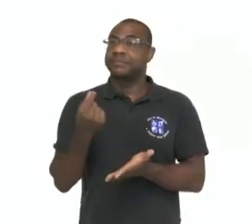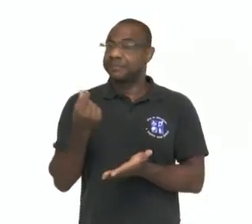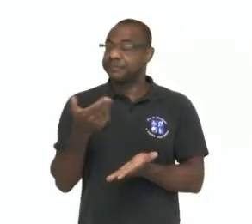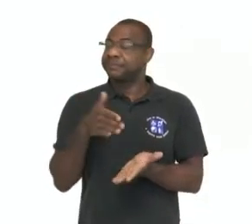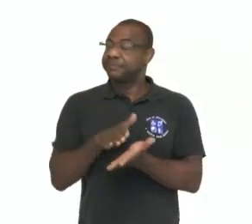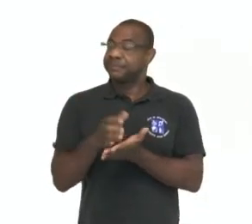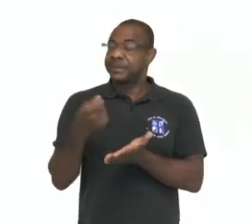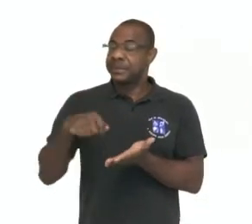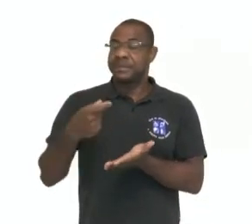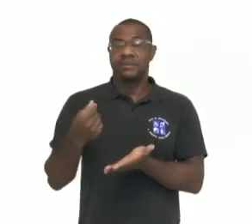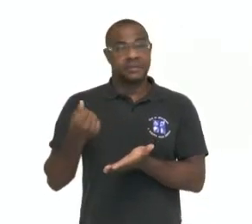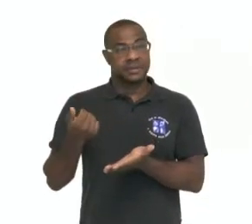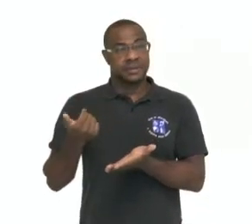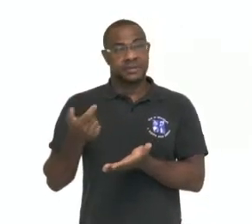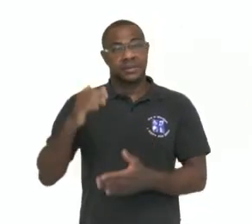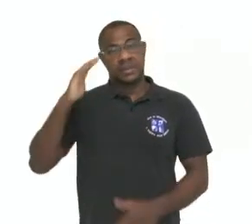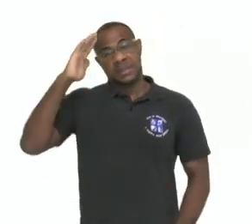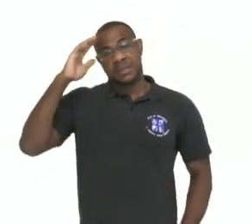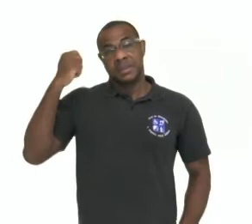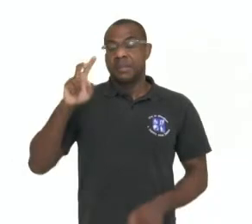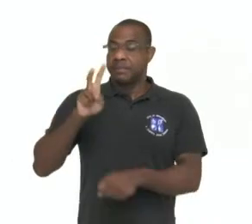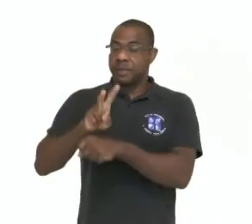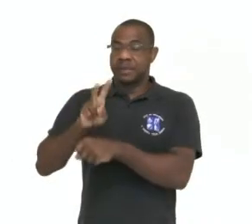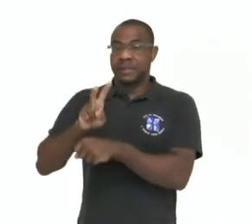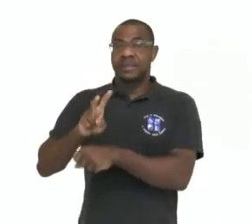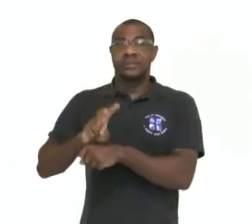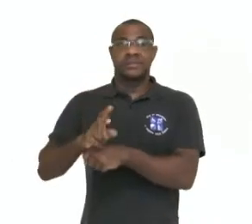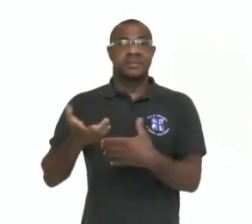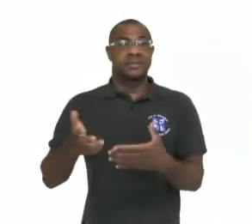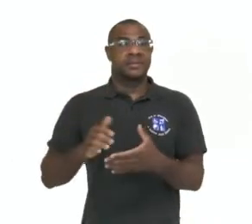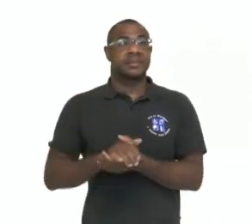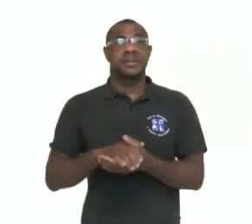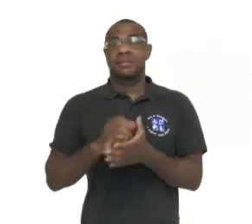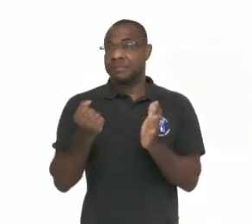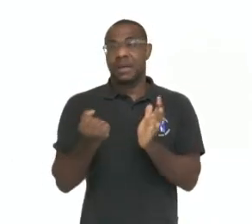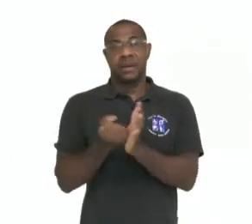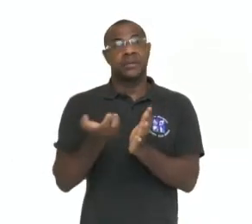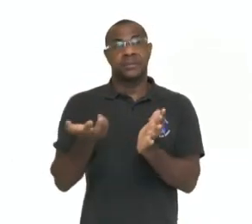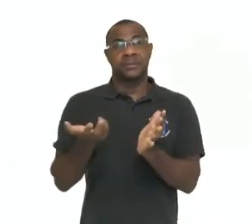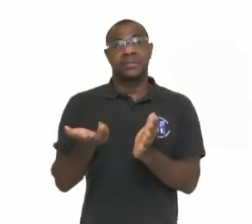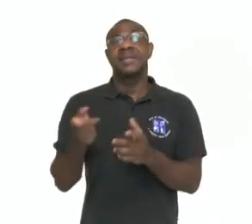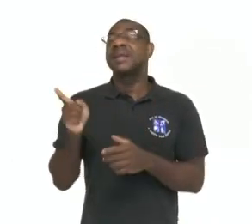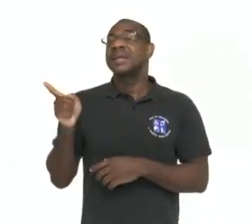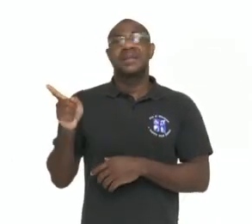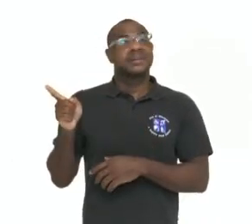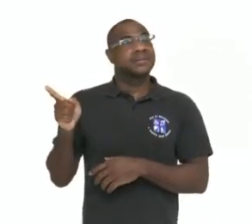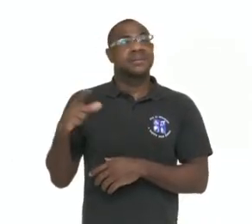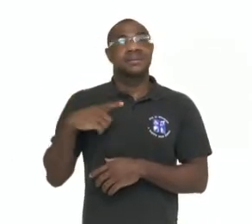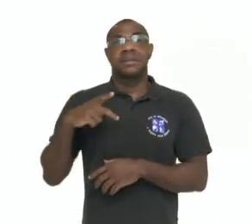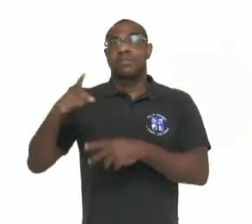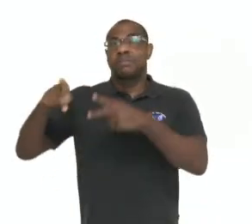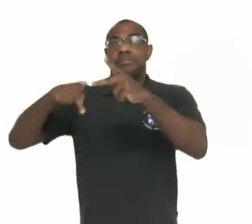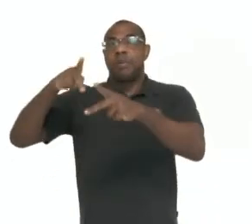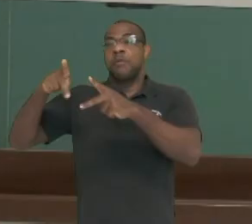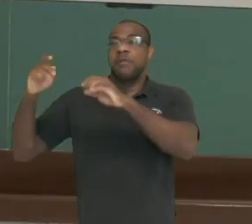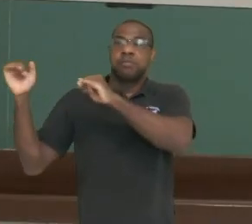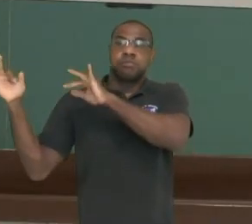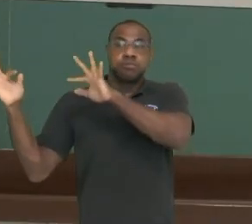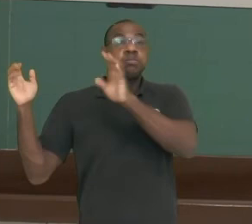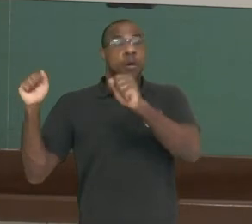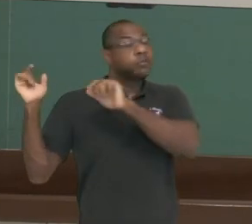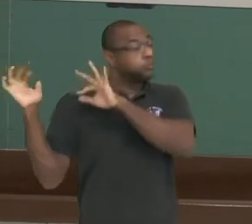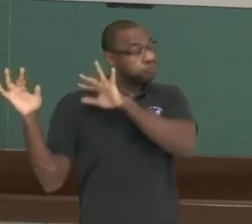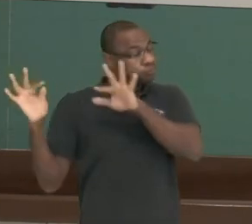o exército precisa para estar protegendo essas fronteiras. Porque marcou bobeira, está vindo aqui um povo vândalo, um povo visigodo, um